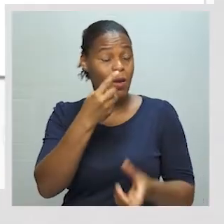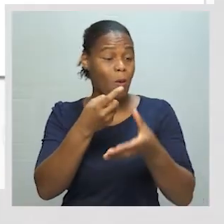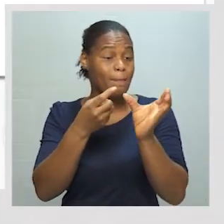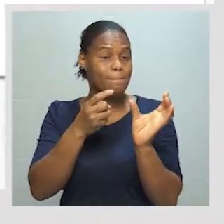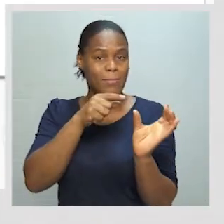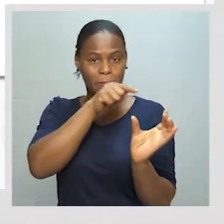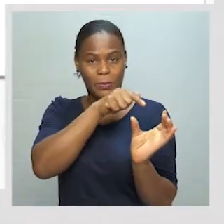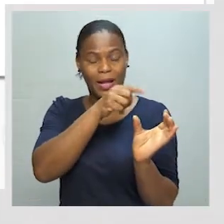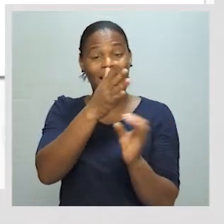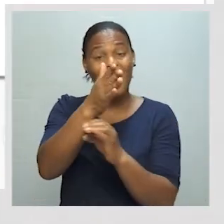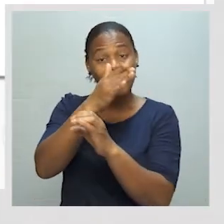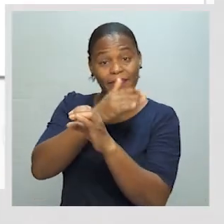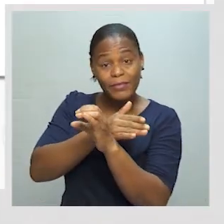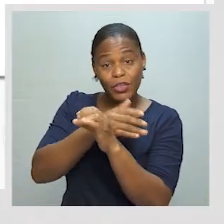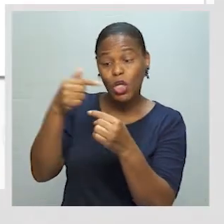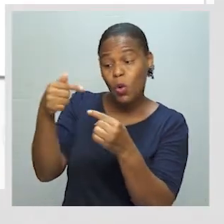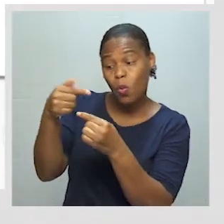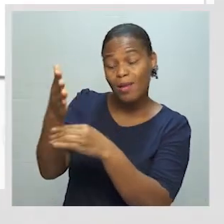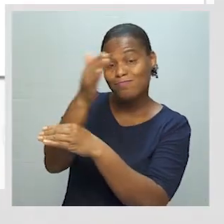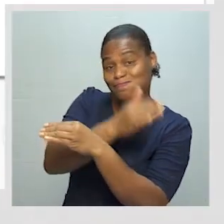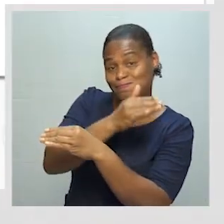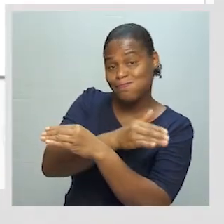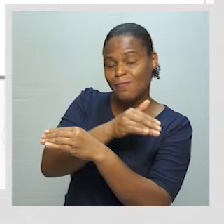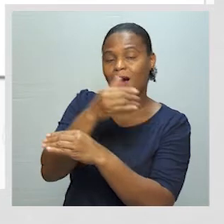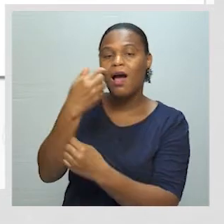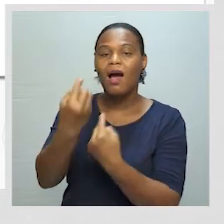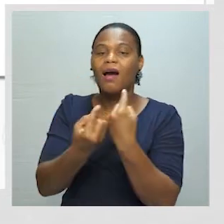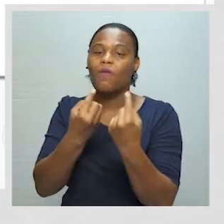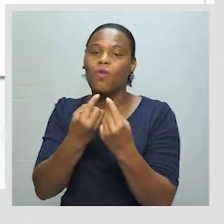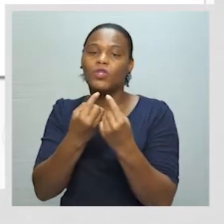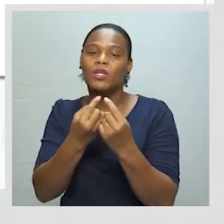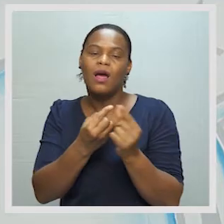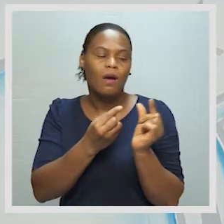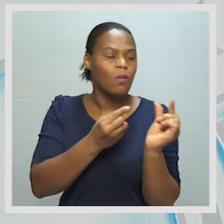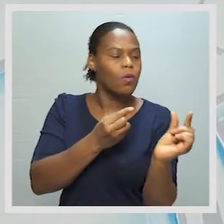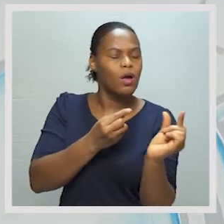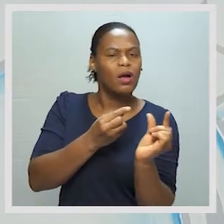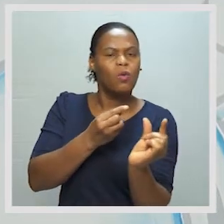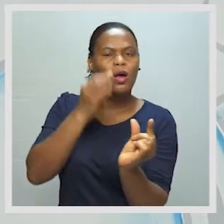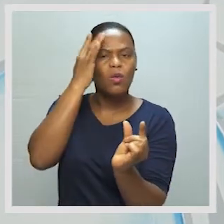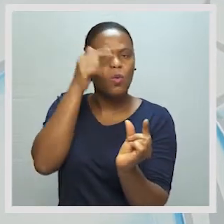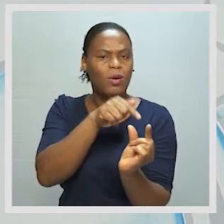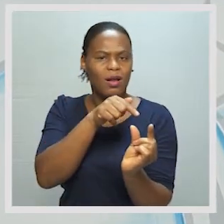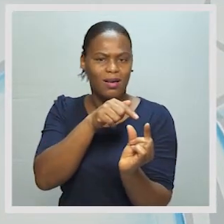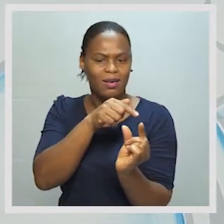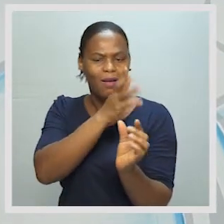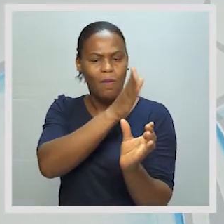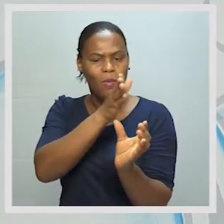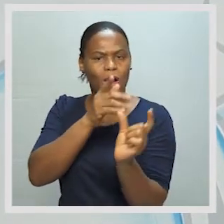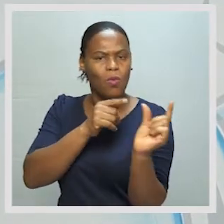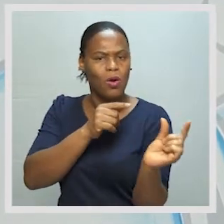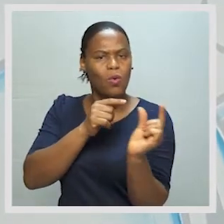está antes do sinal igual, nós temos algumas parcelas. Essas